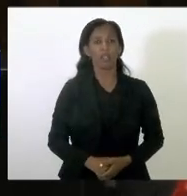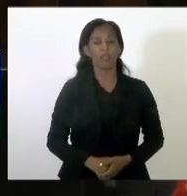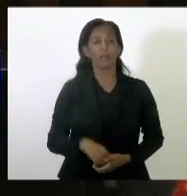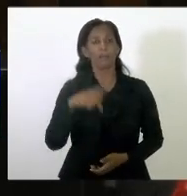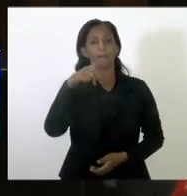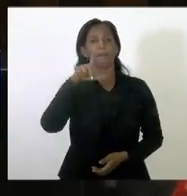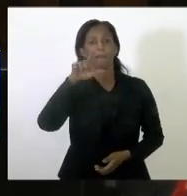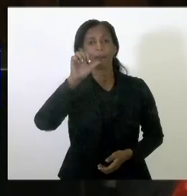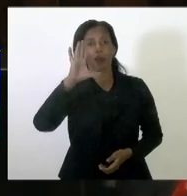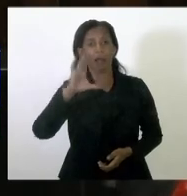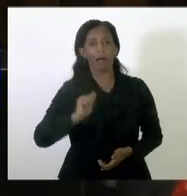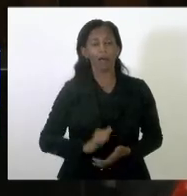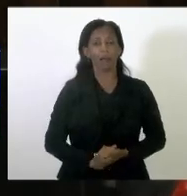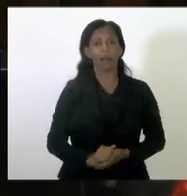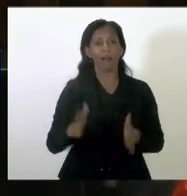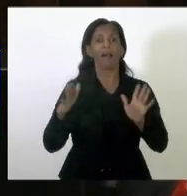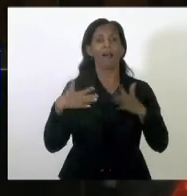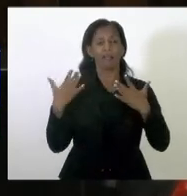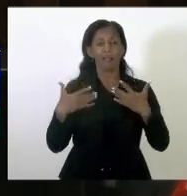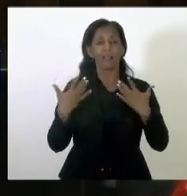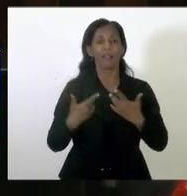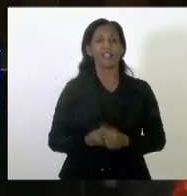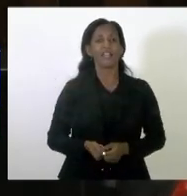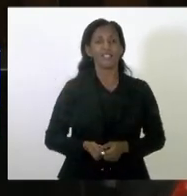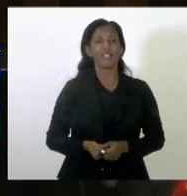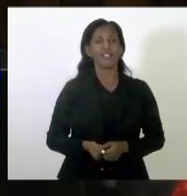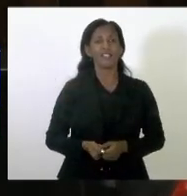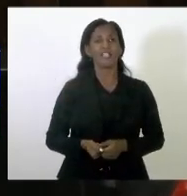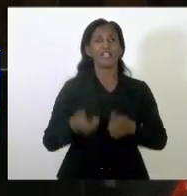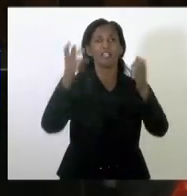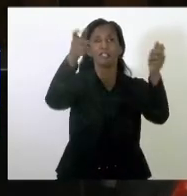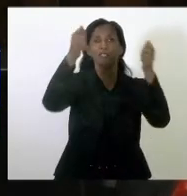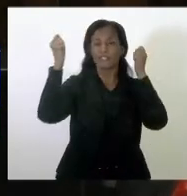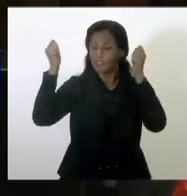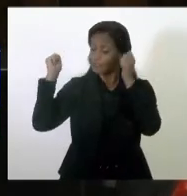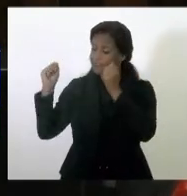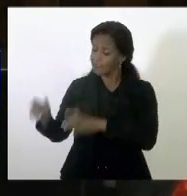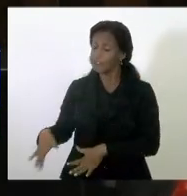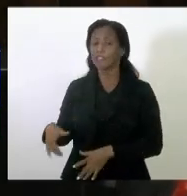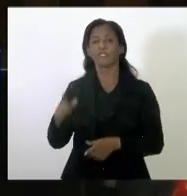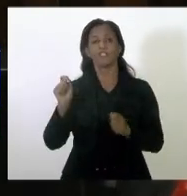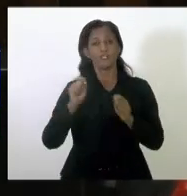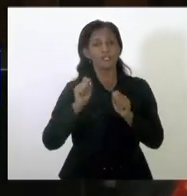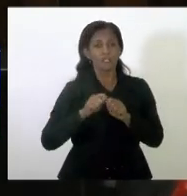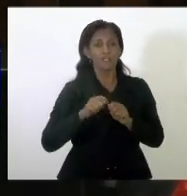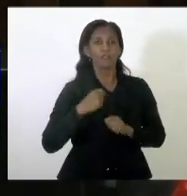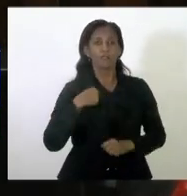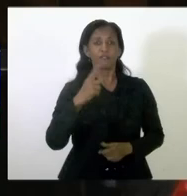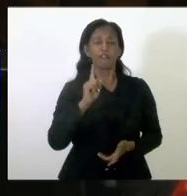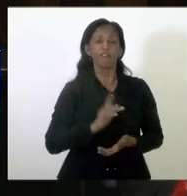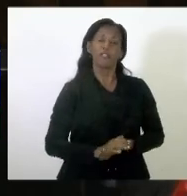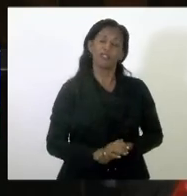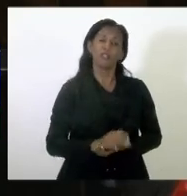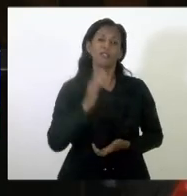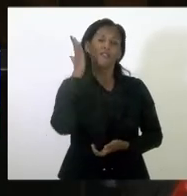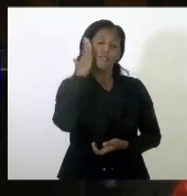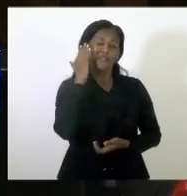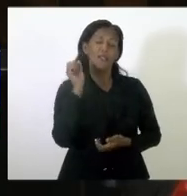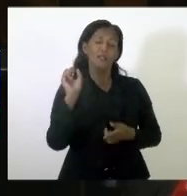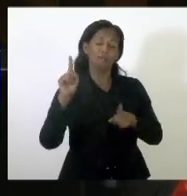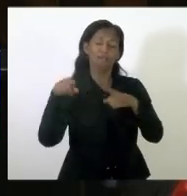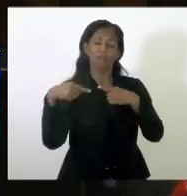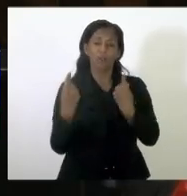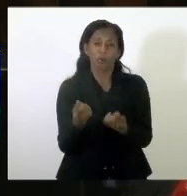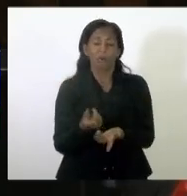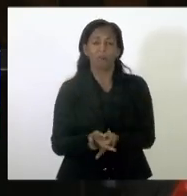tive a alegria de fazer e restaurar a ordem, e assim o fiz. Sei que a represália vem,